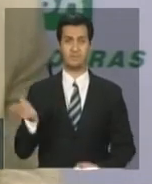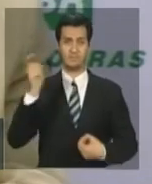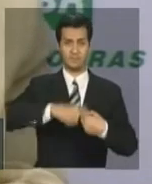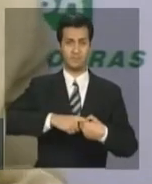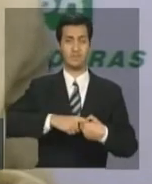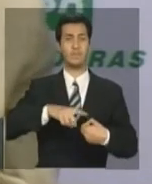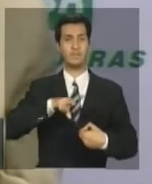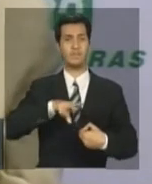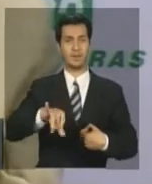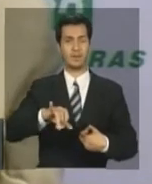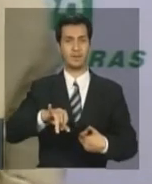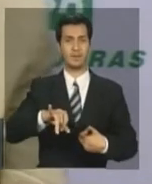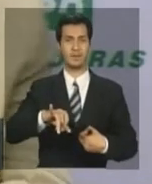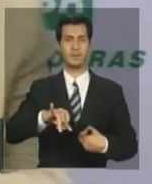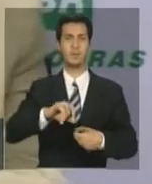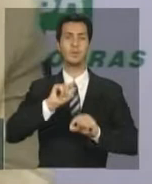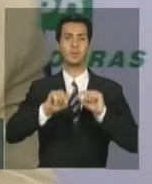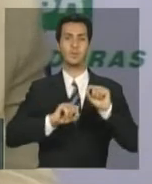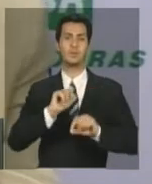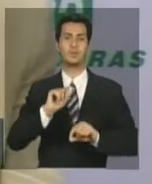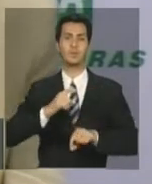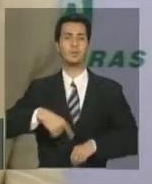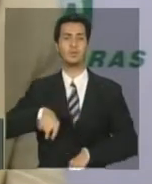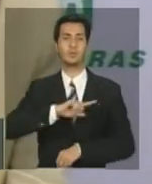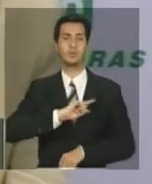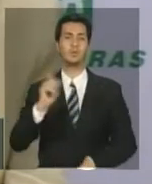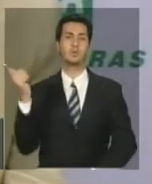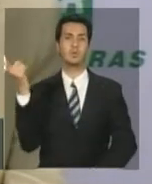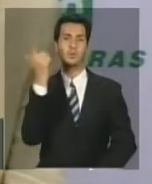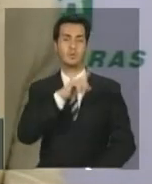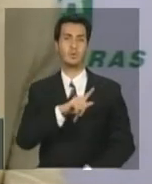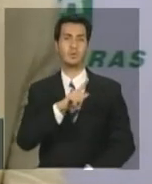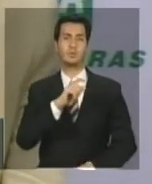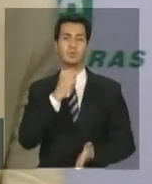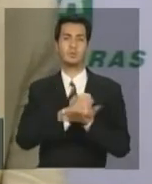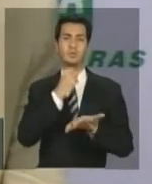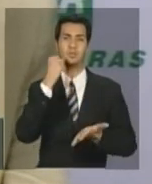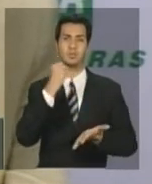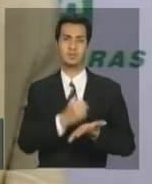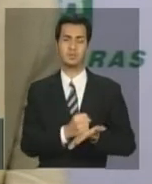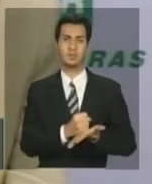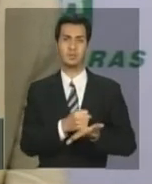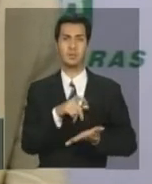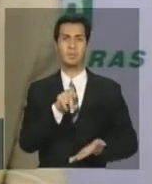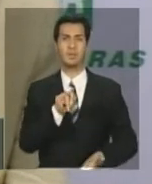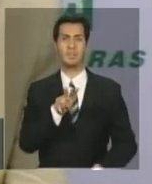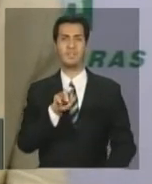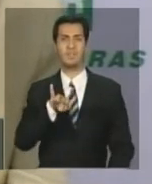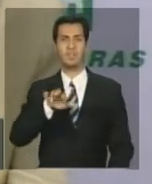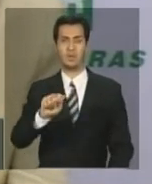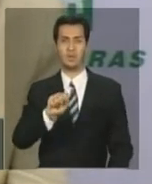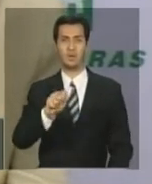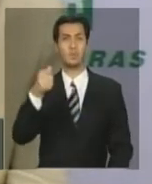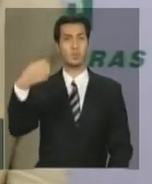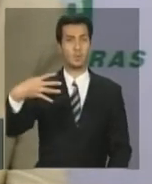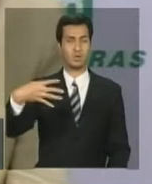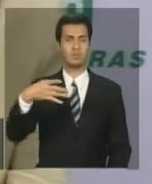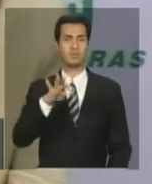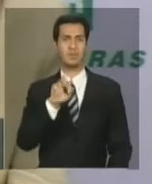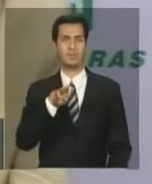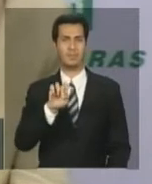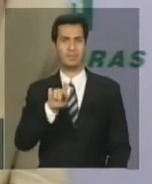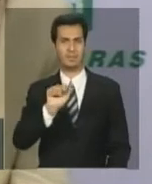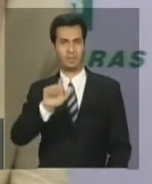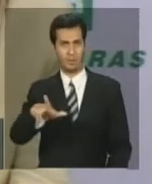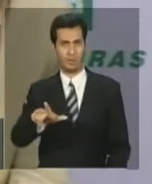estará vinculada a que nós obtenhamos a licença prévia do quarto terminal. A única razão da Petrobras não